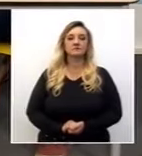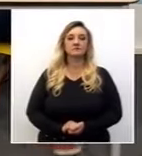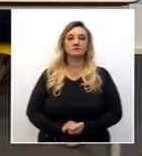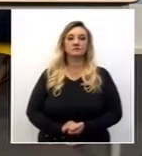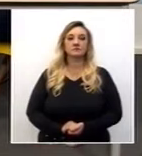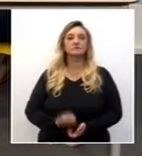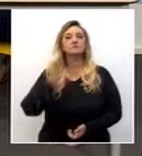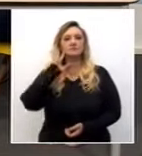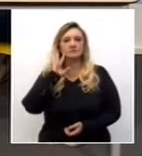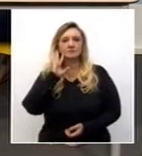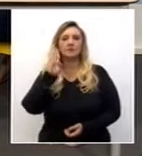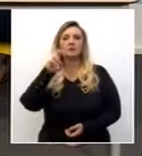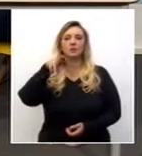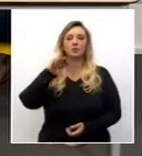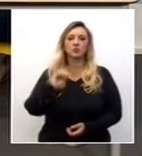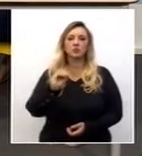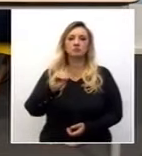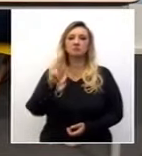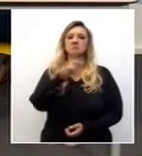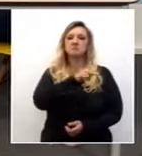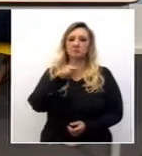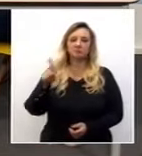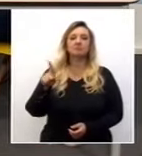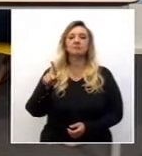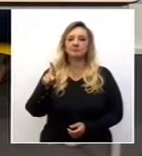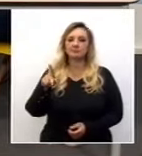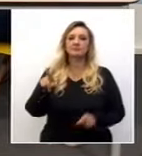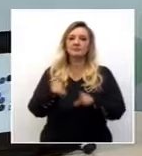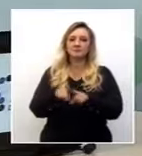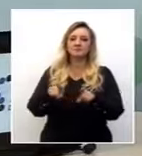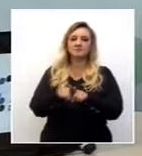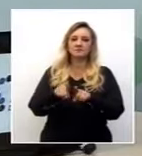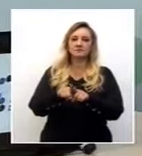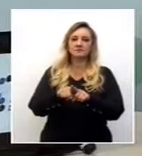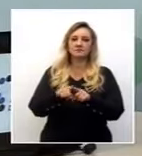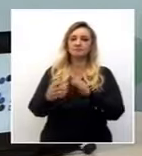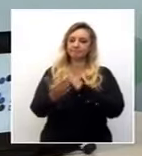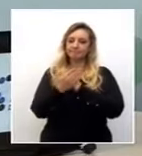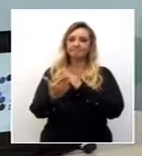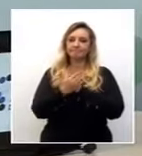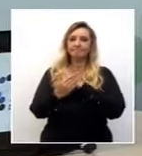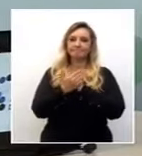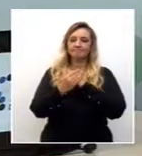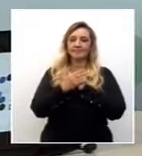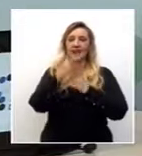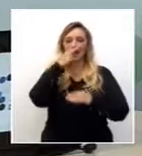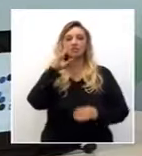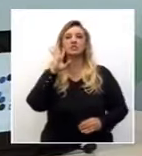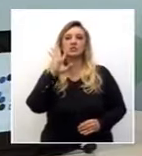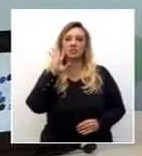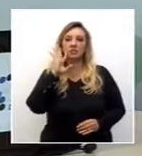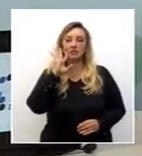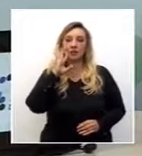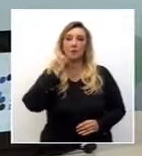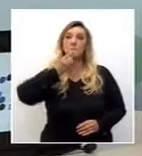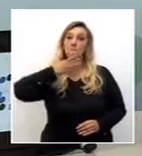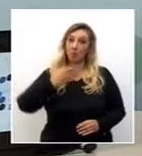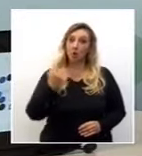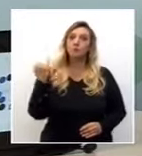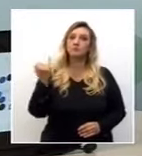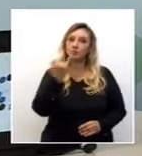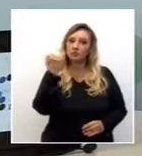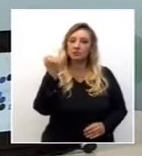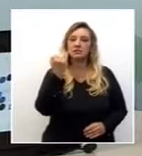Legal, viu, Bruno? Os professores estão também contribuindo, né? Acharam interessante, produtivo,